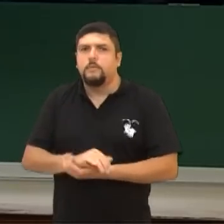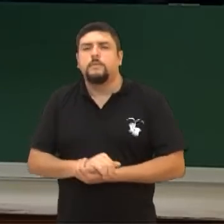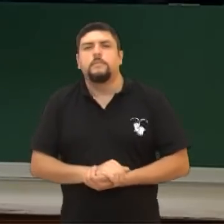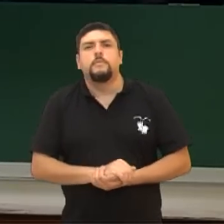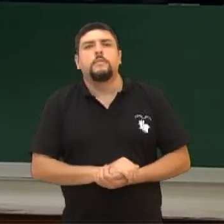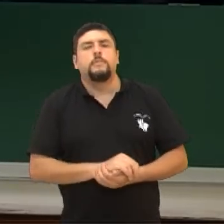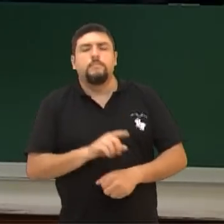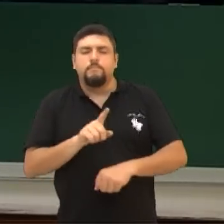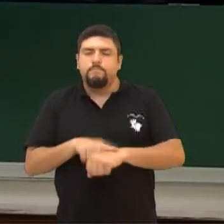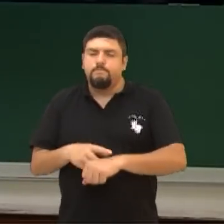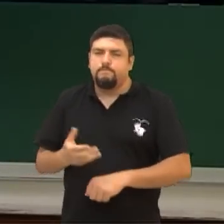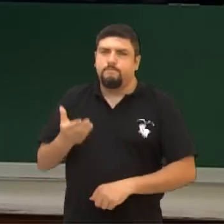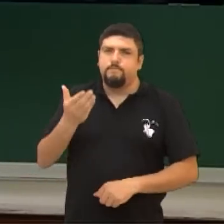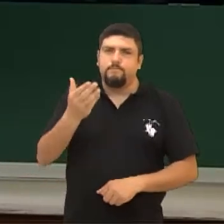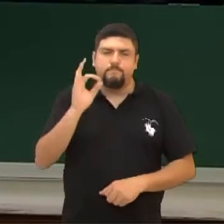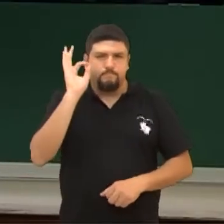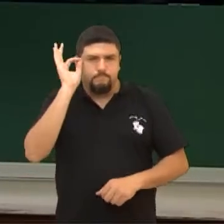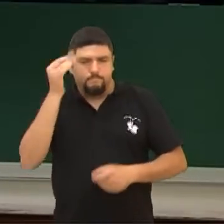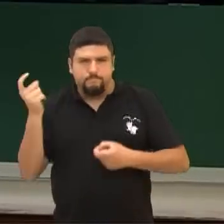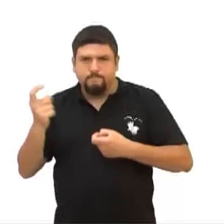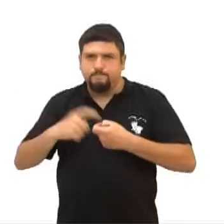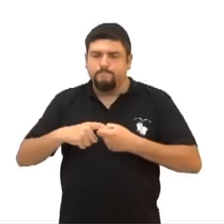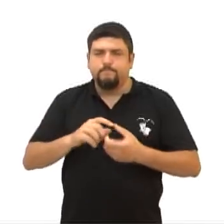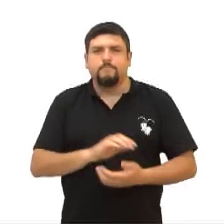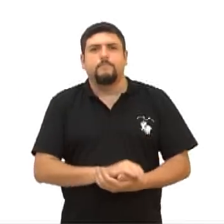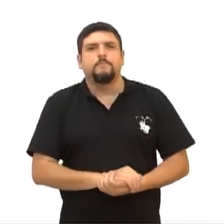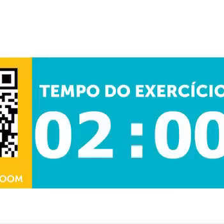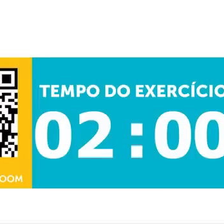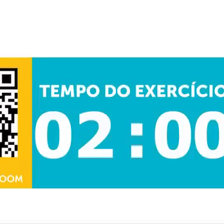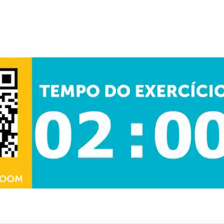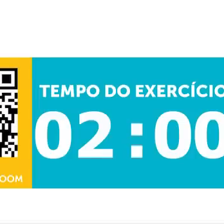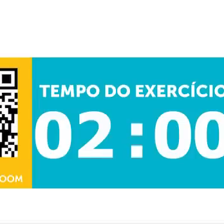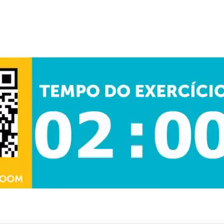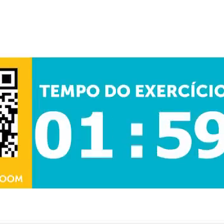aconteceu. Um tempinho para você e já voltamos.